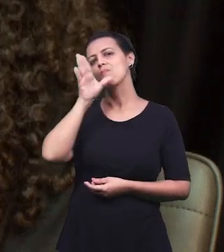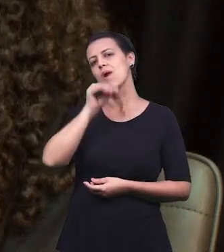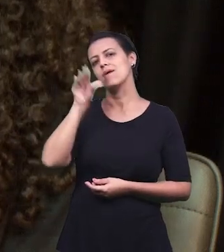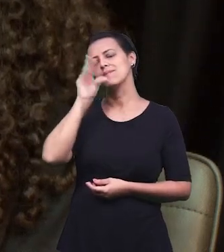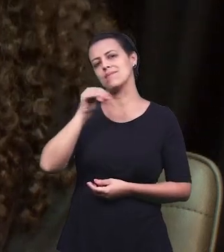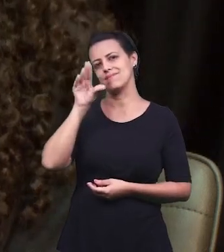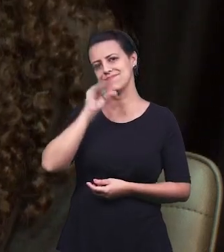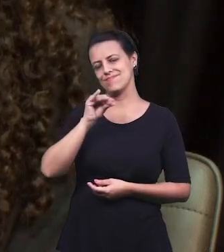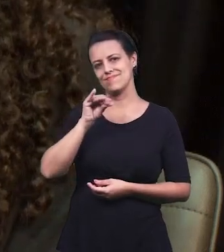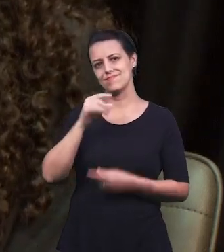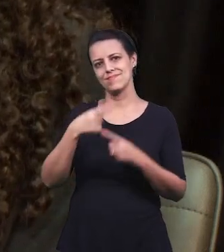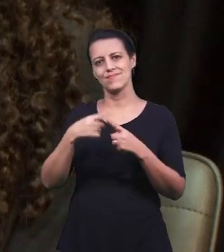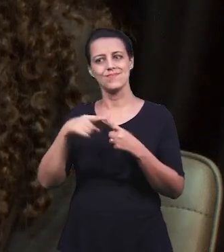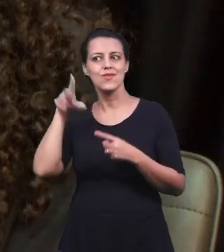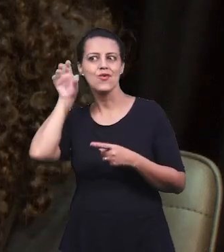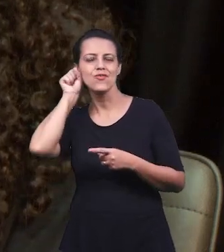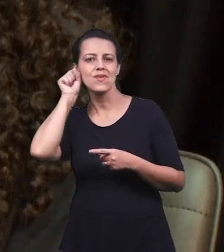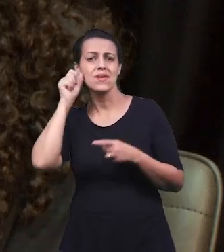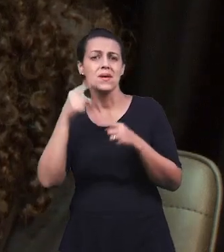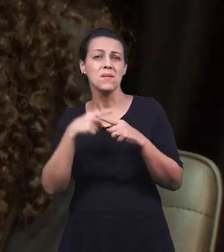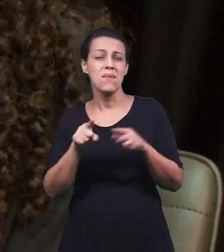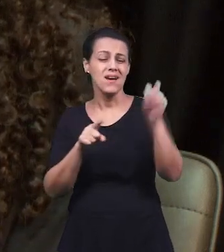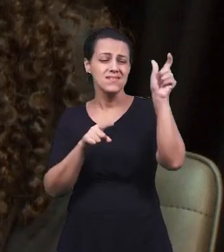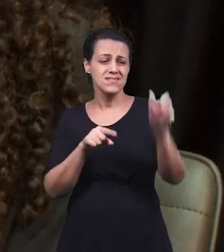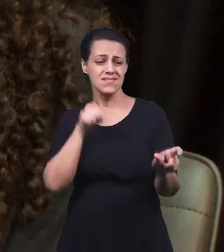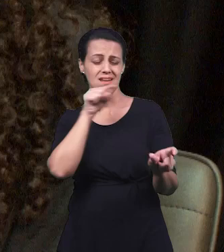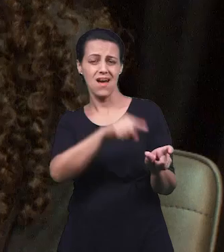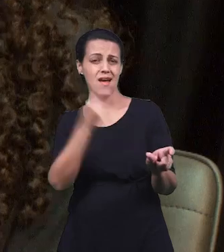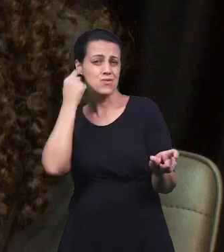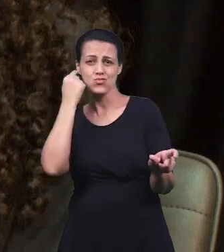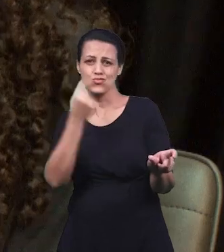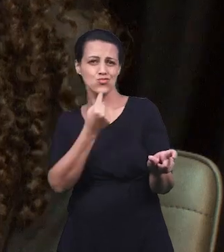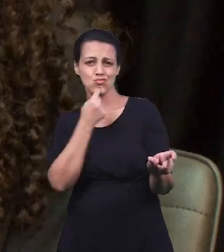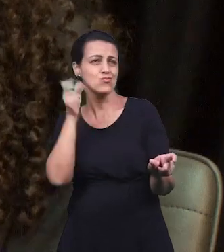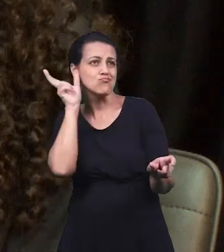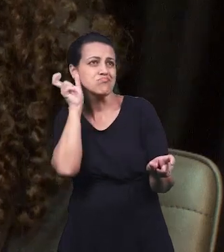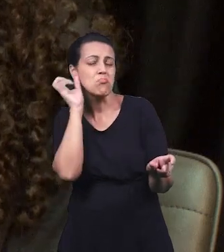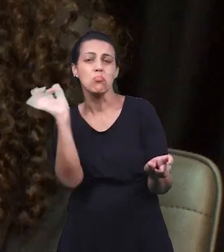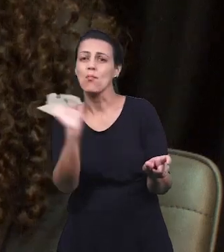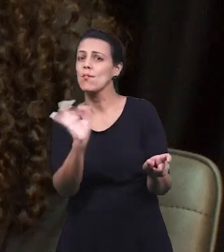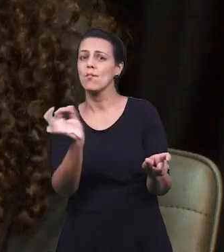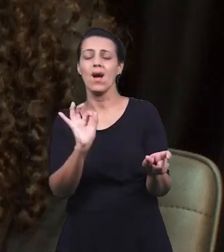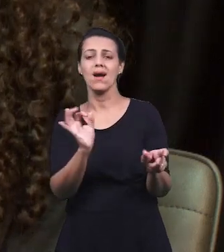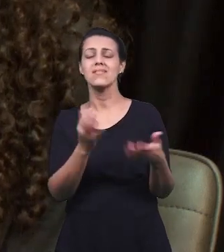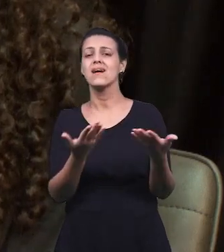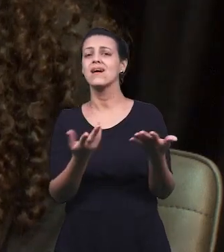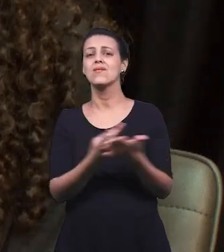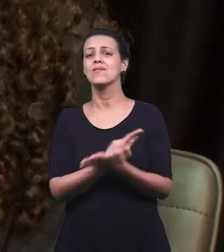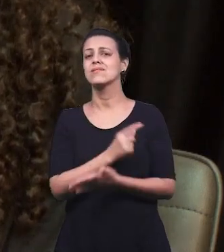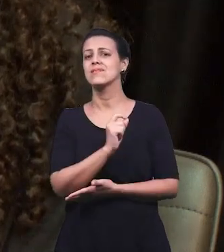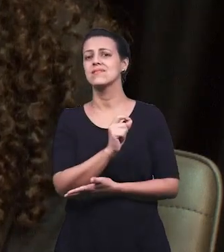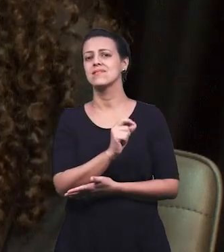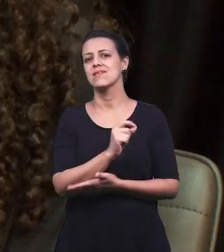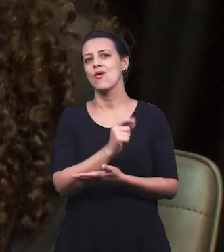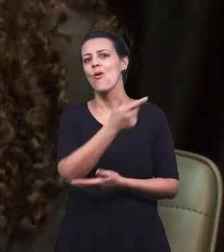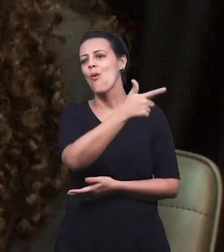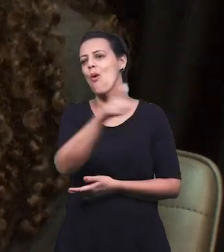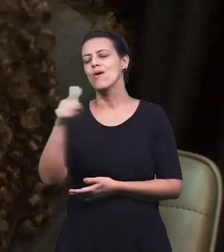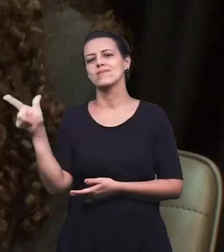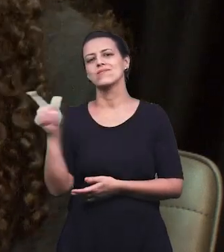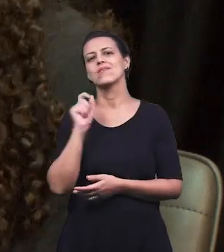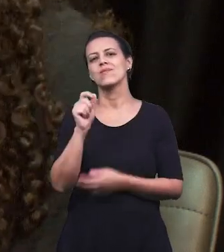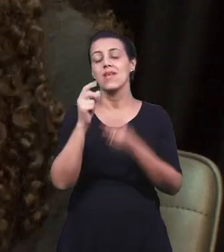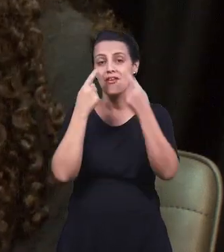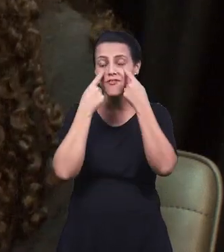né. Mas no caso de um surdo que não tem essa habilidade de escutar, então ele vai usar outras formas, que é